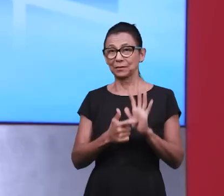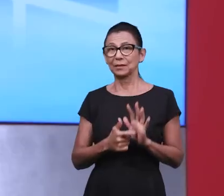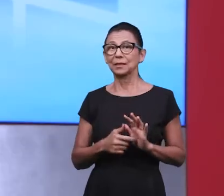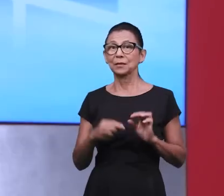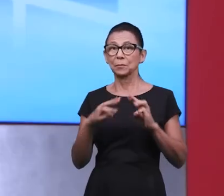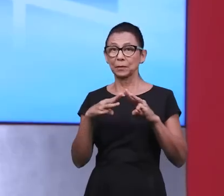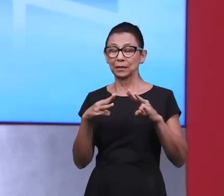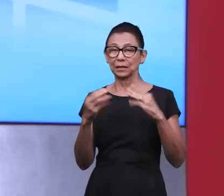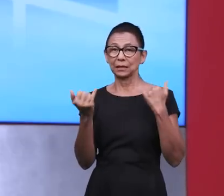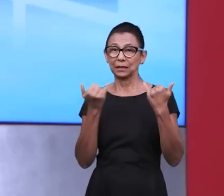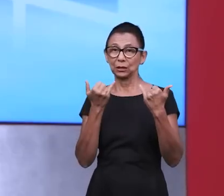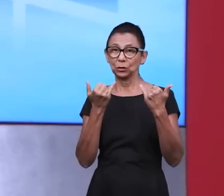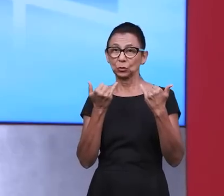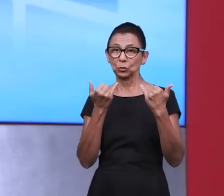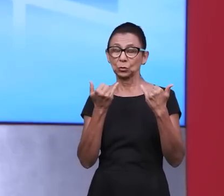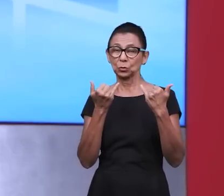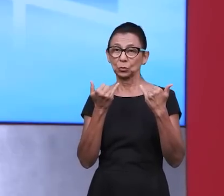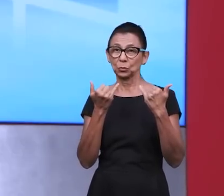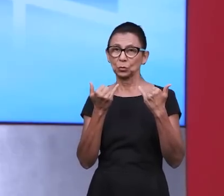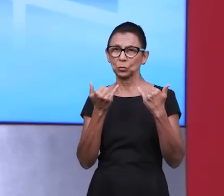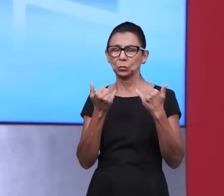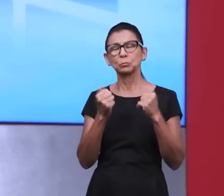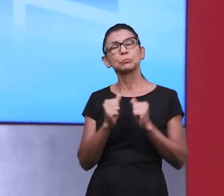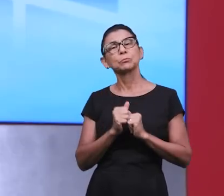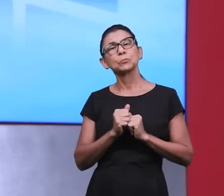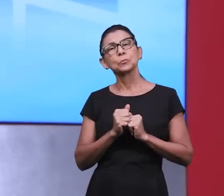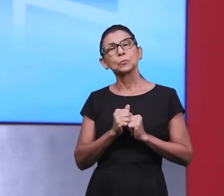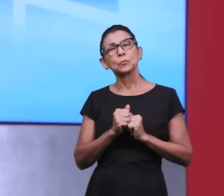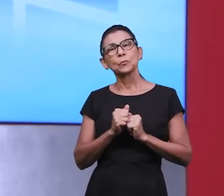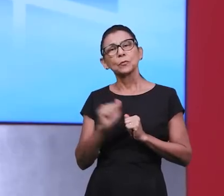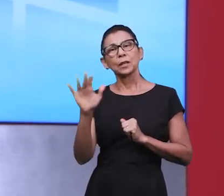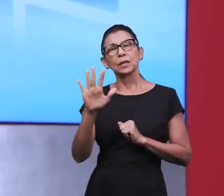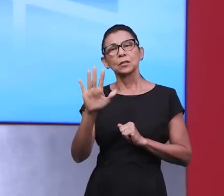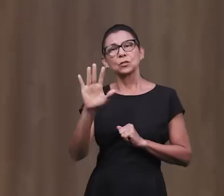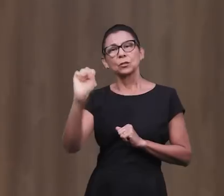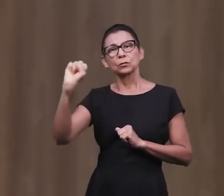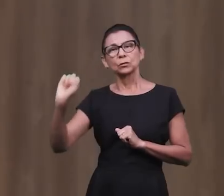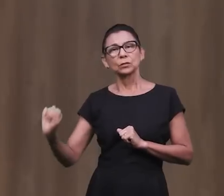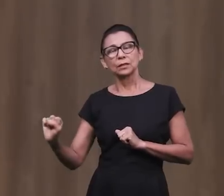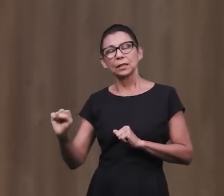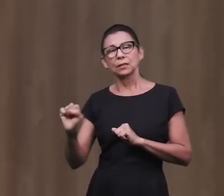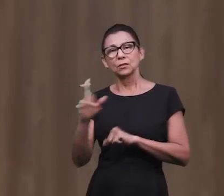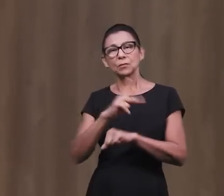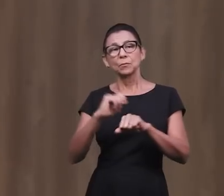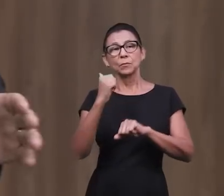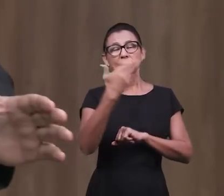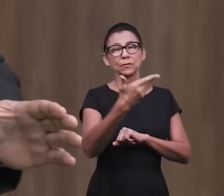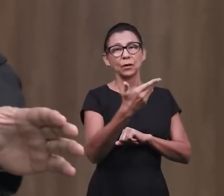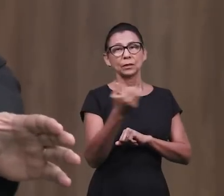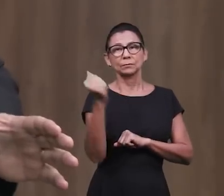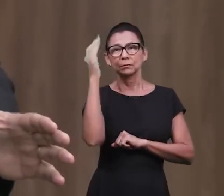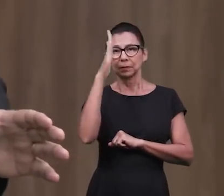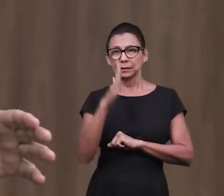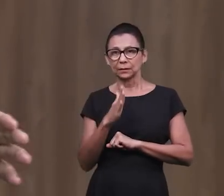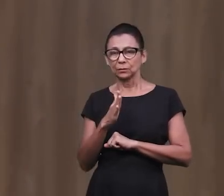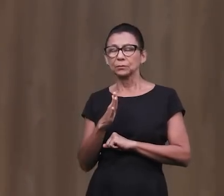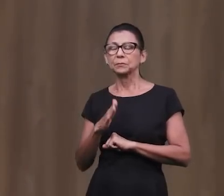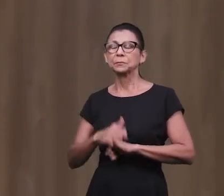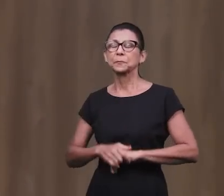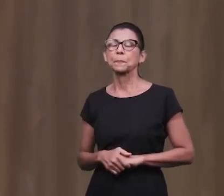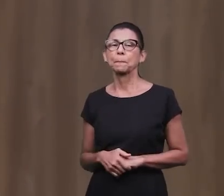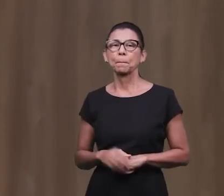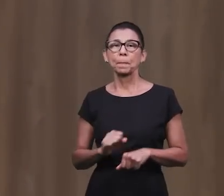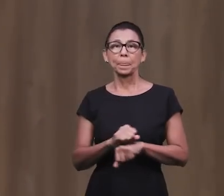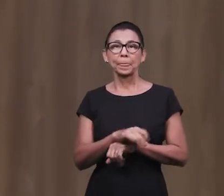Manaí News, as notícias de toda a região sudeste e também do exterior. E nós já começamos falando sobre o